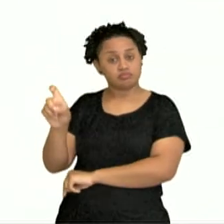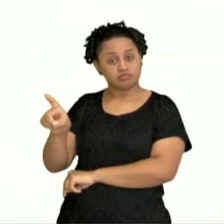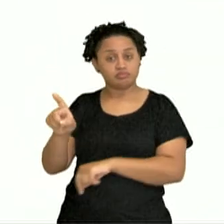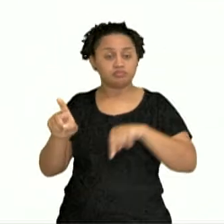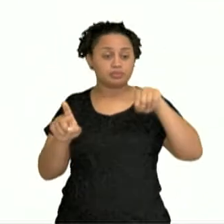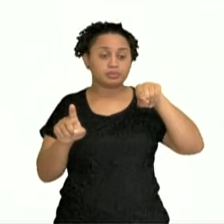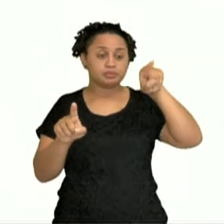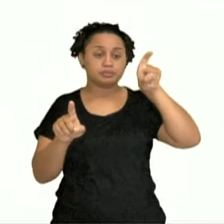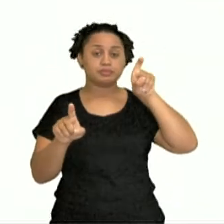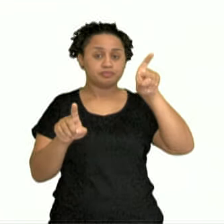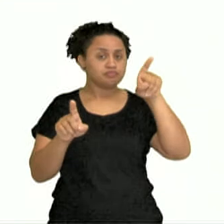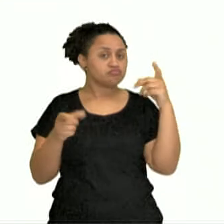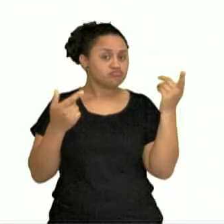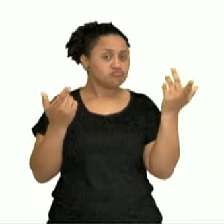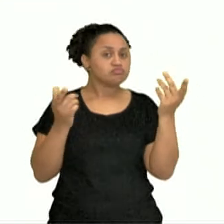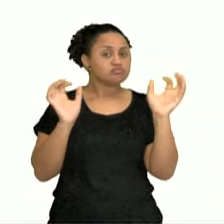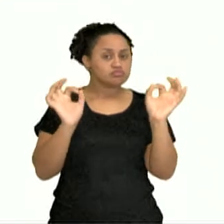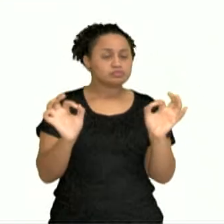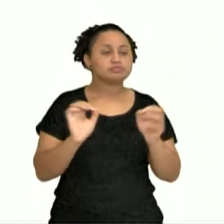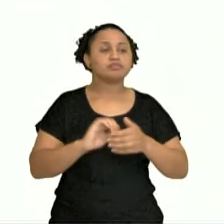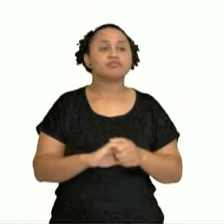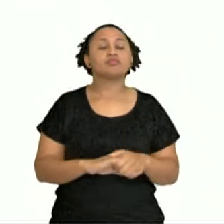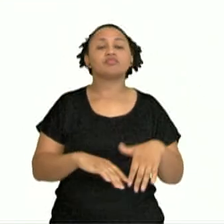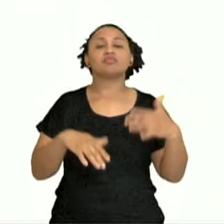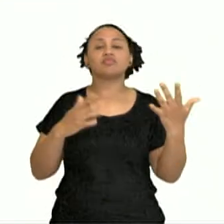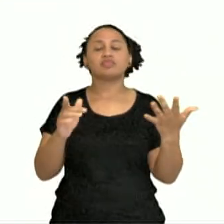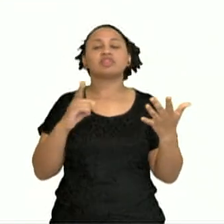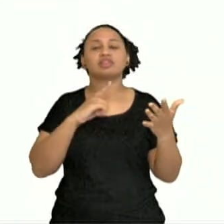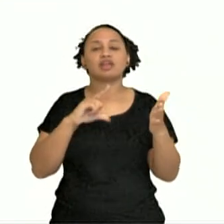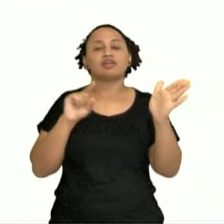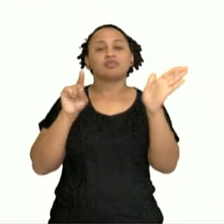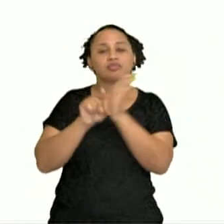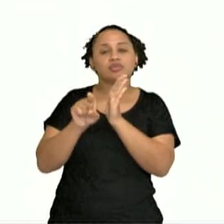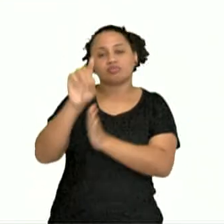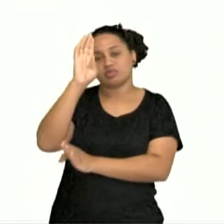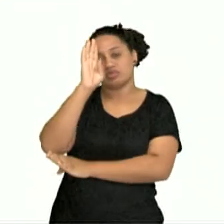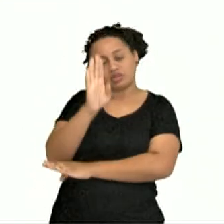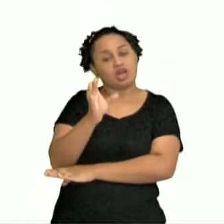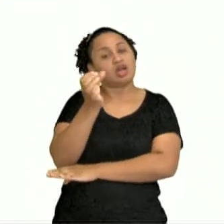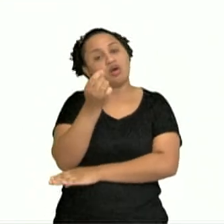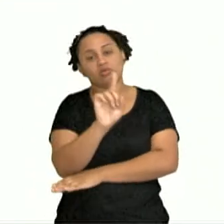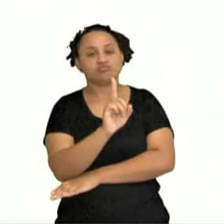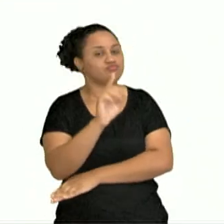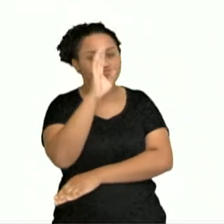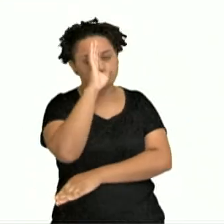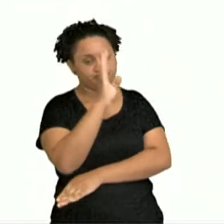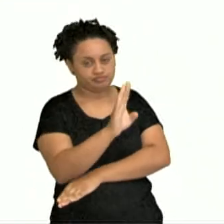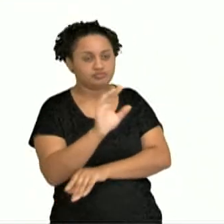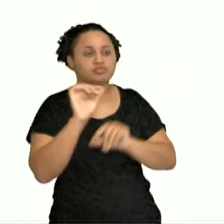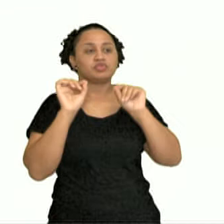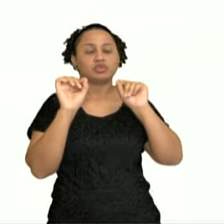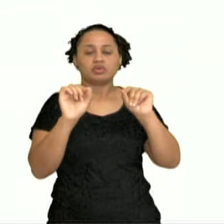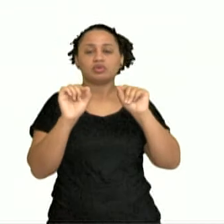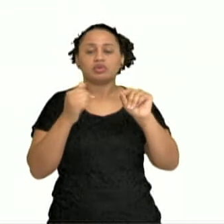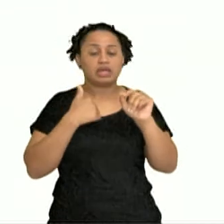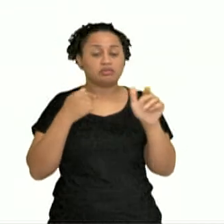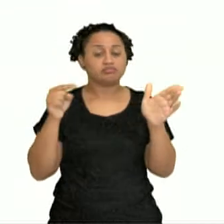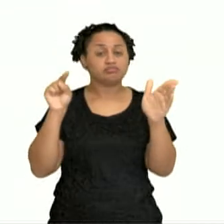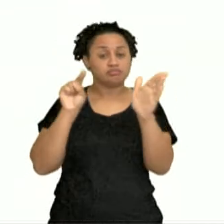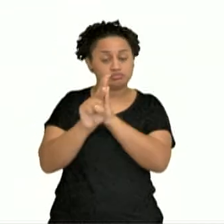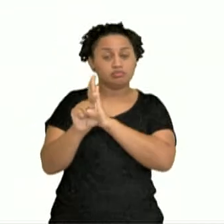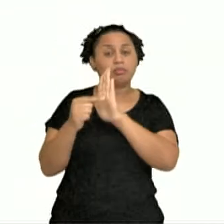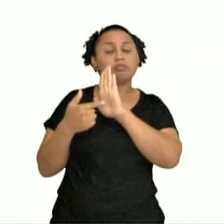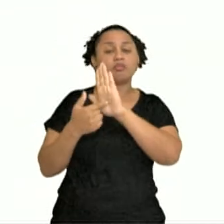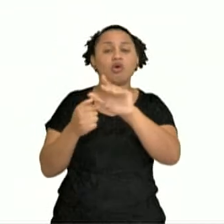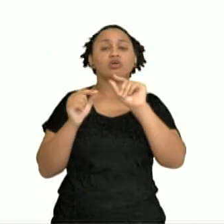final da frase, né? Isso usado tanto em perguntas diretas como indiretas. La marca de la pergunta directa